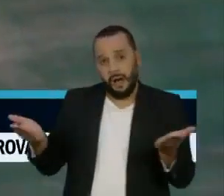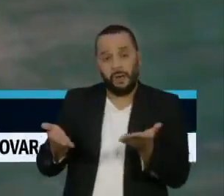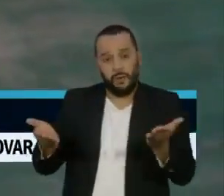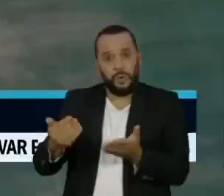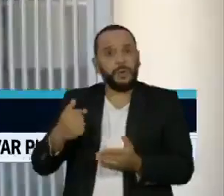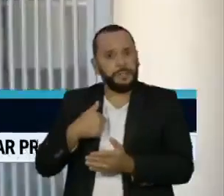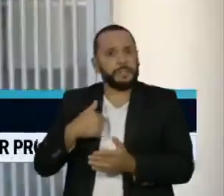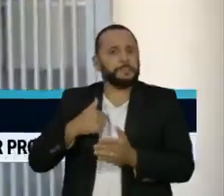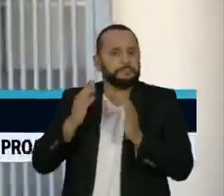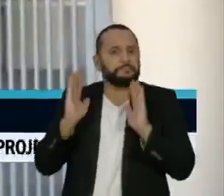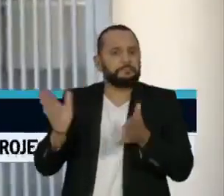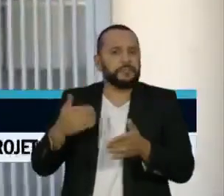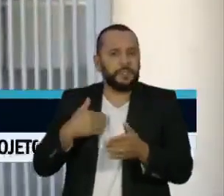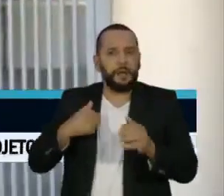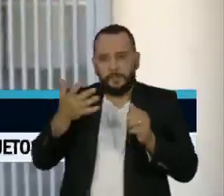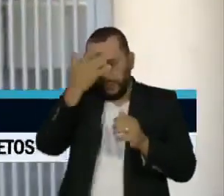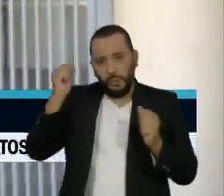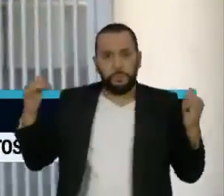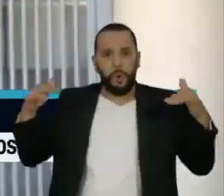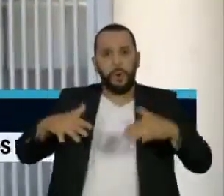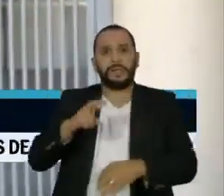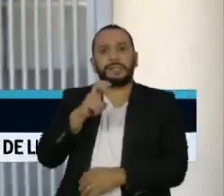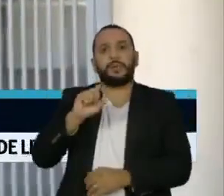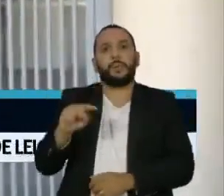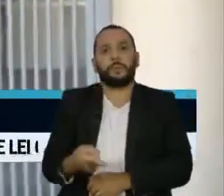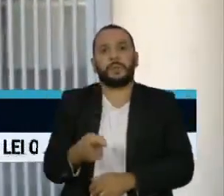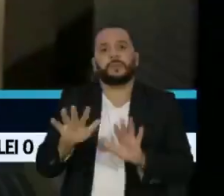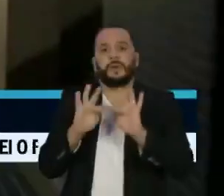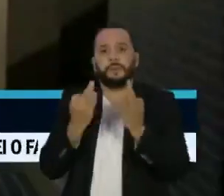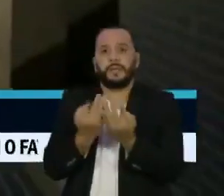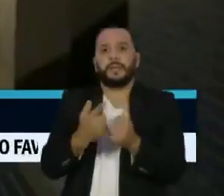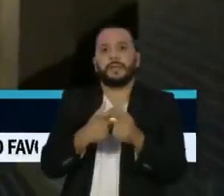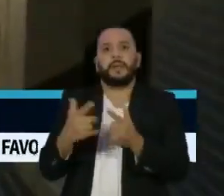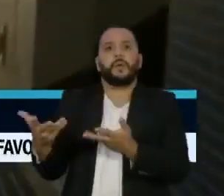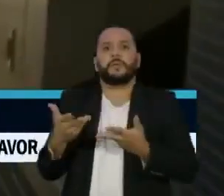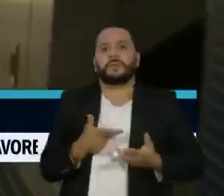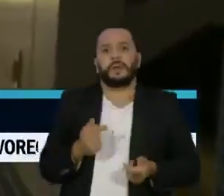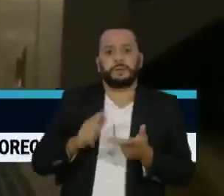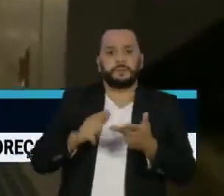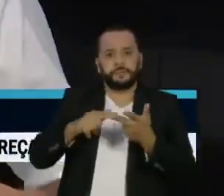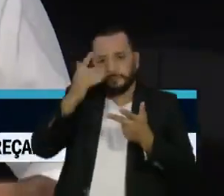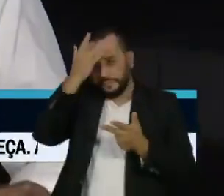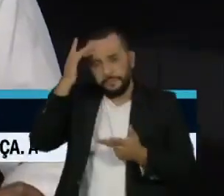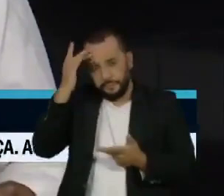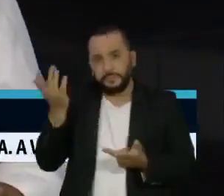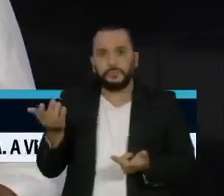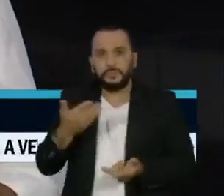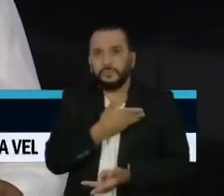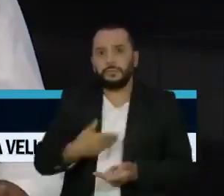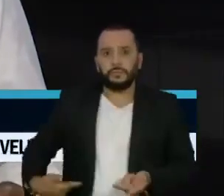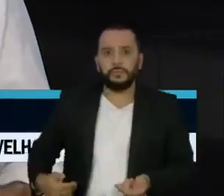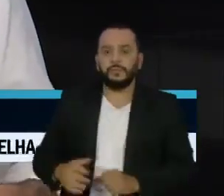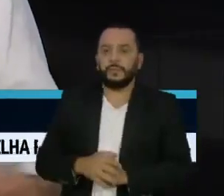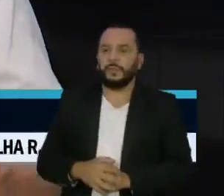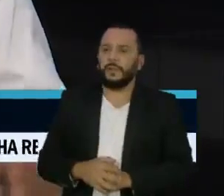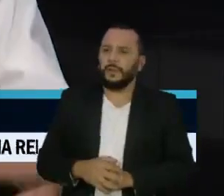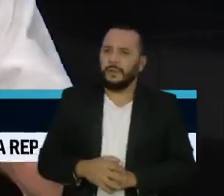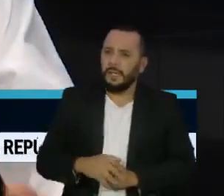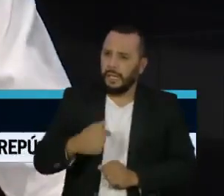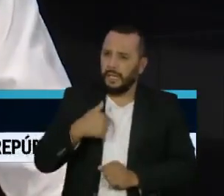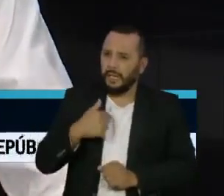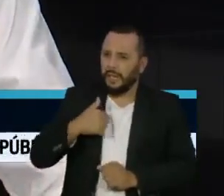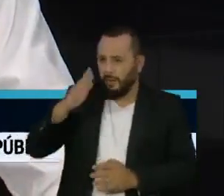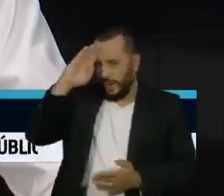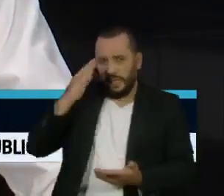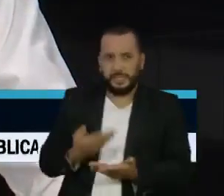depois da pandemia. 5 mil pessoas, entre familiares, convidados e autoridades. Eu quero acreditar que